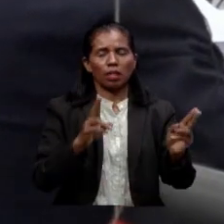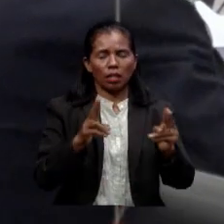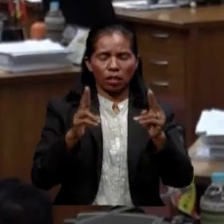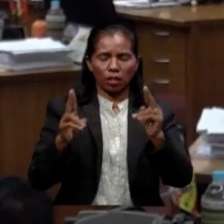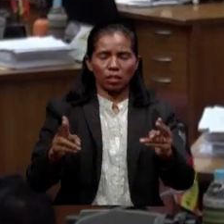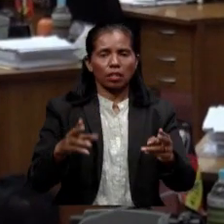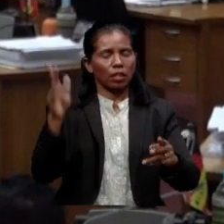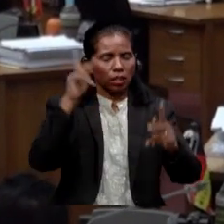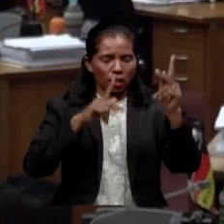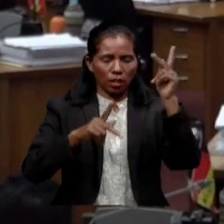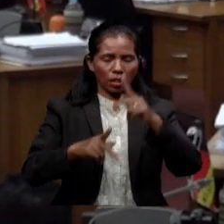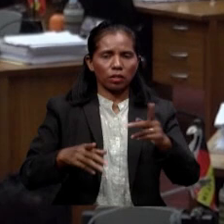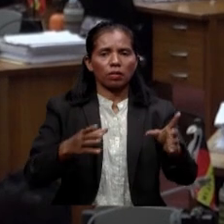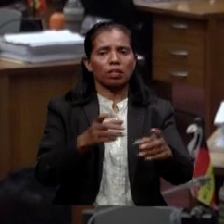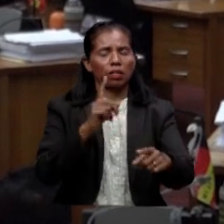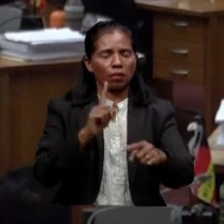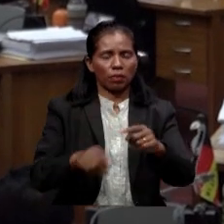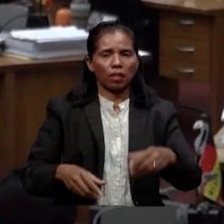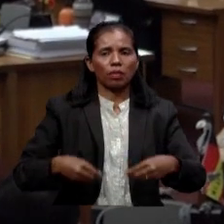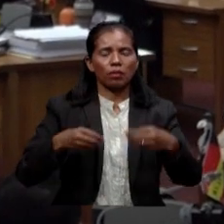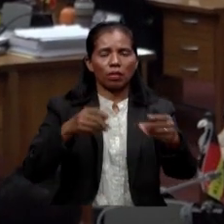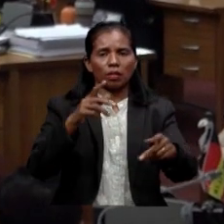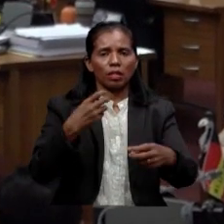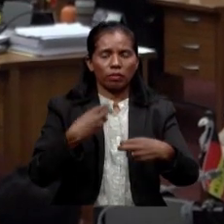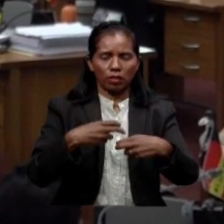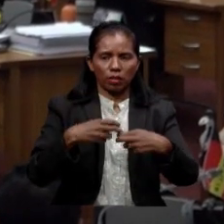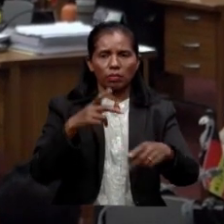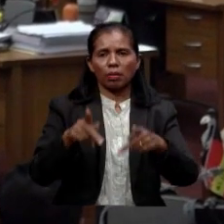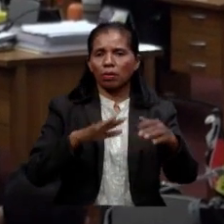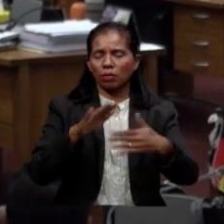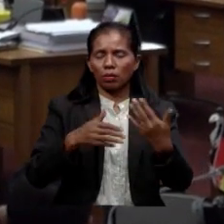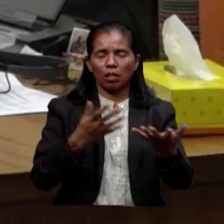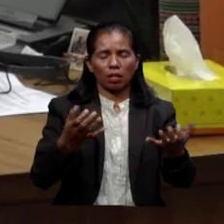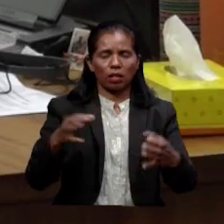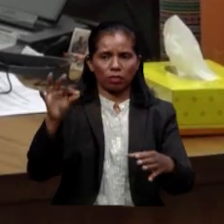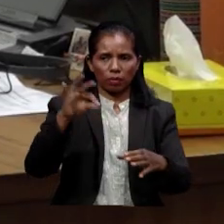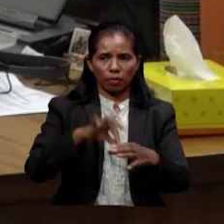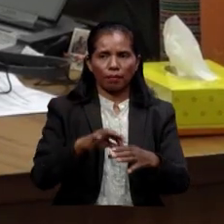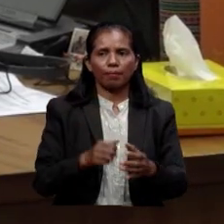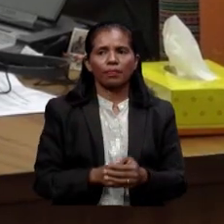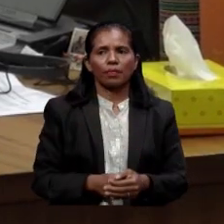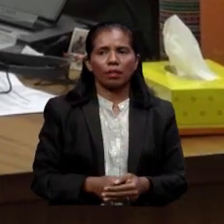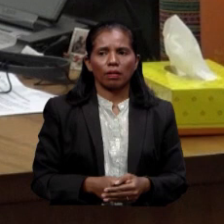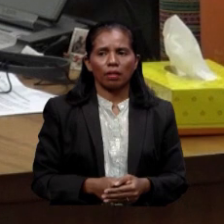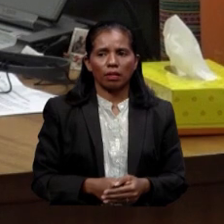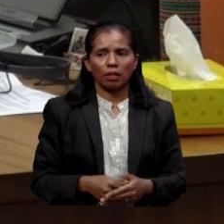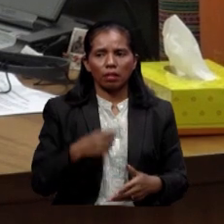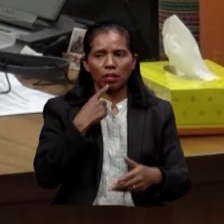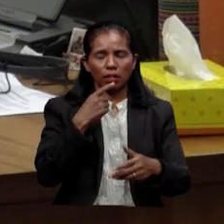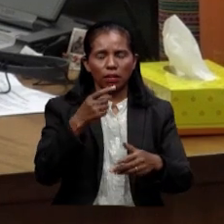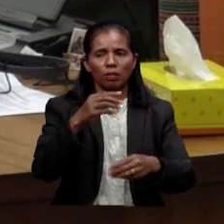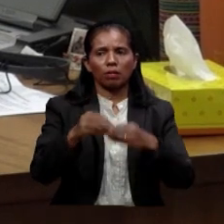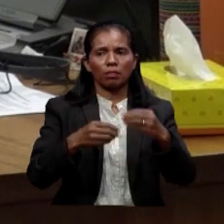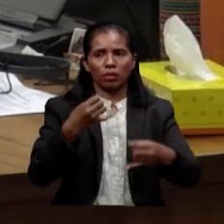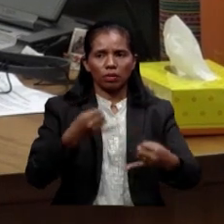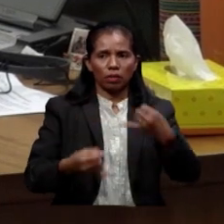armas brancas, onde a labela foi ameaça para a eleitora Sira. Segundo nós, colega Sira Nebefo, Liliu vai ir à parte de justiça Ninha, a